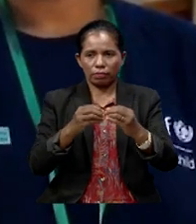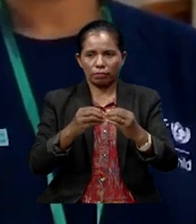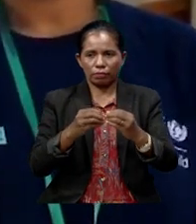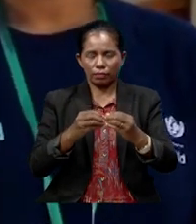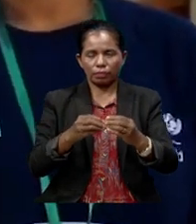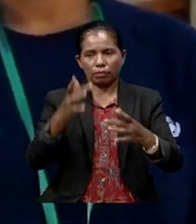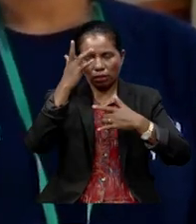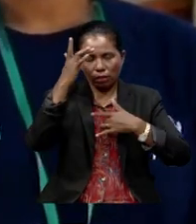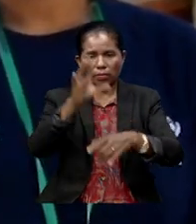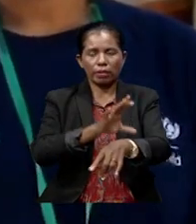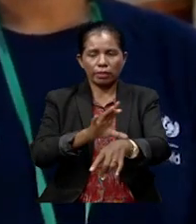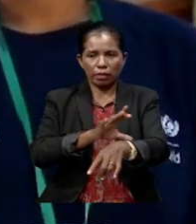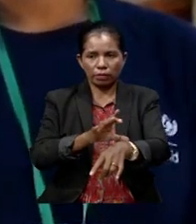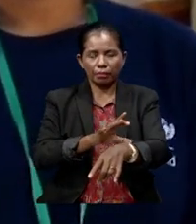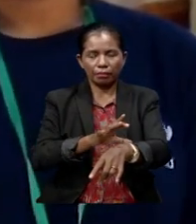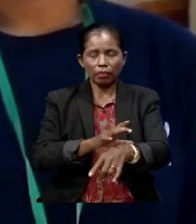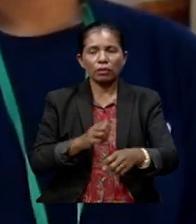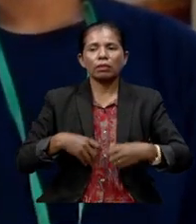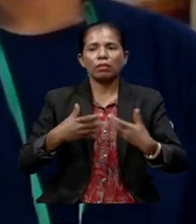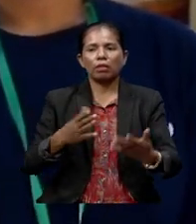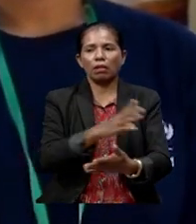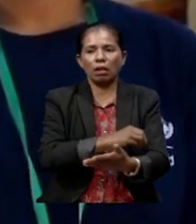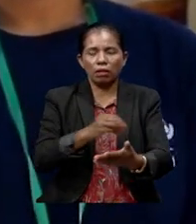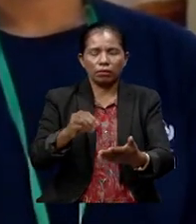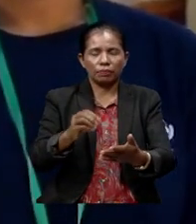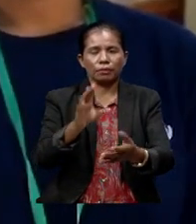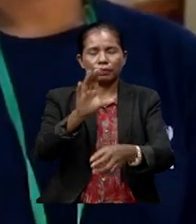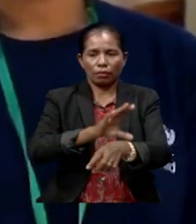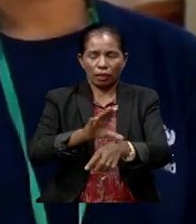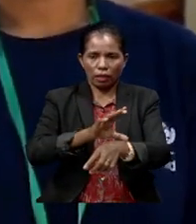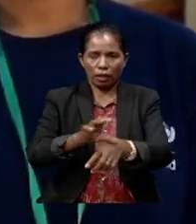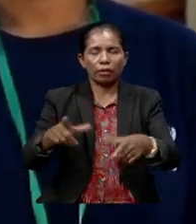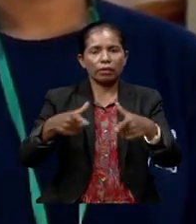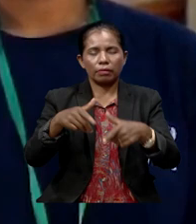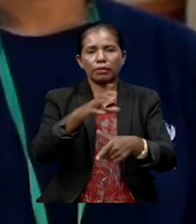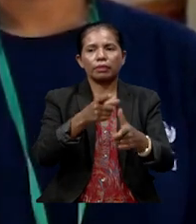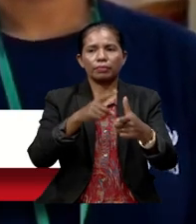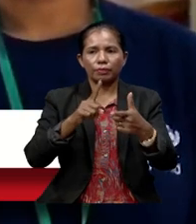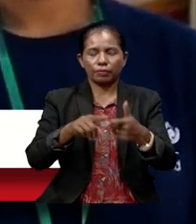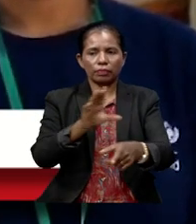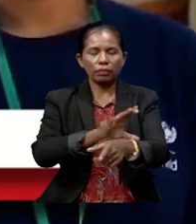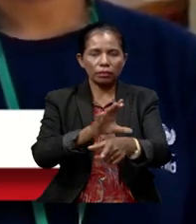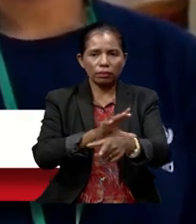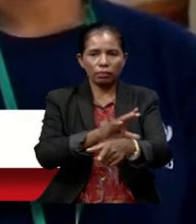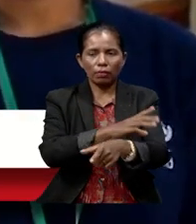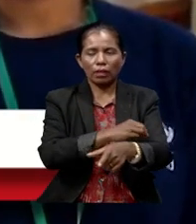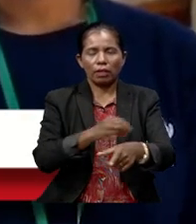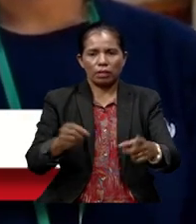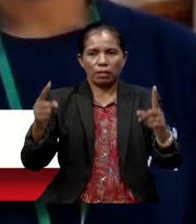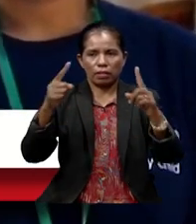kanku insa atu halo prevensaun ba iha kanku cervix nomos kanku mamainya nomos ba